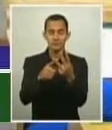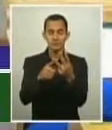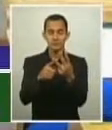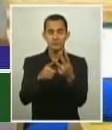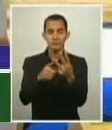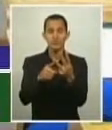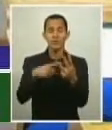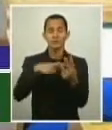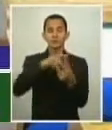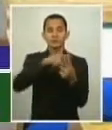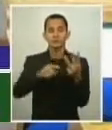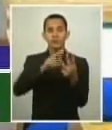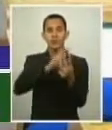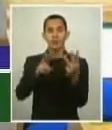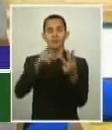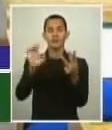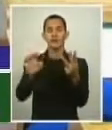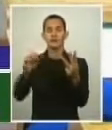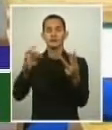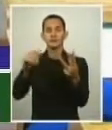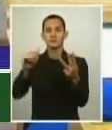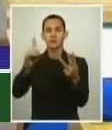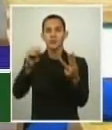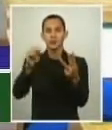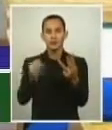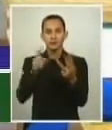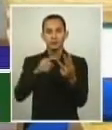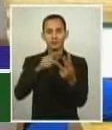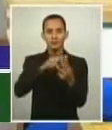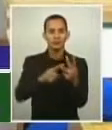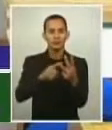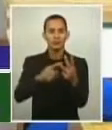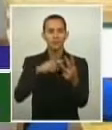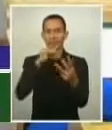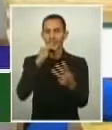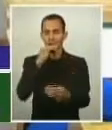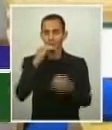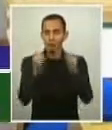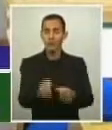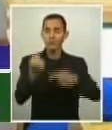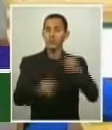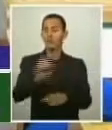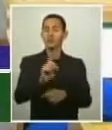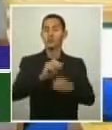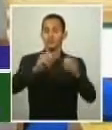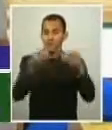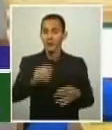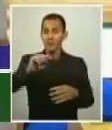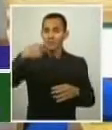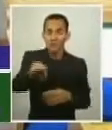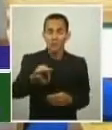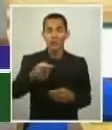o que se chamavam prestados estados aqui não é poder político sobre isso vou falar daqui a